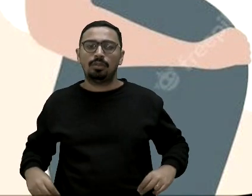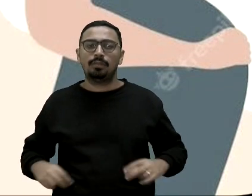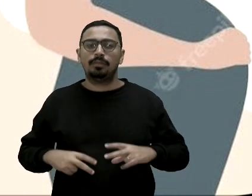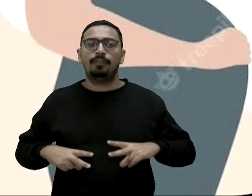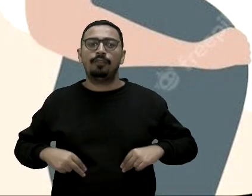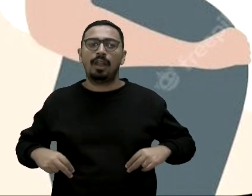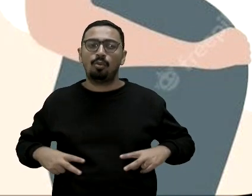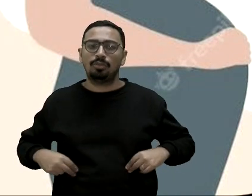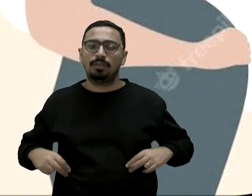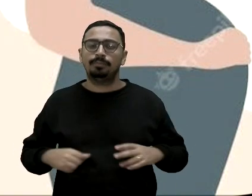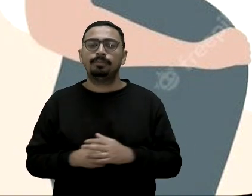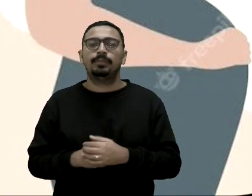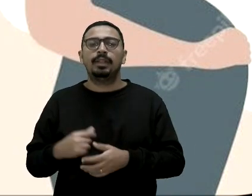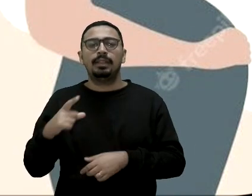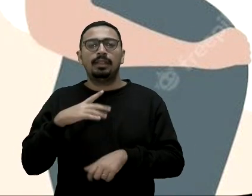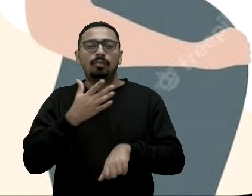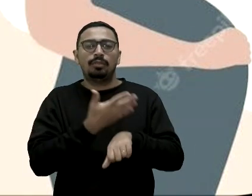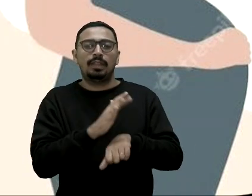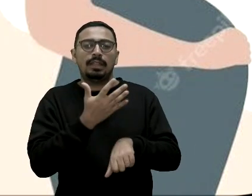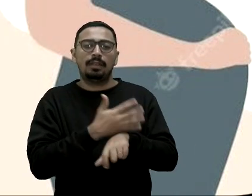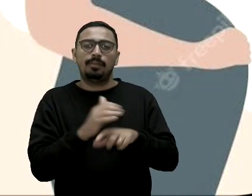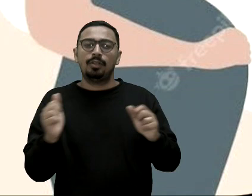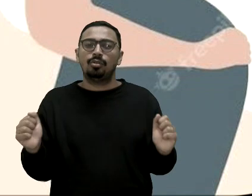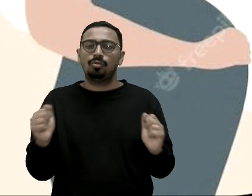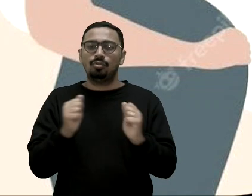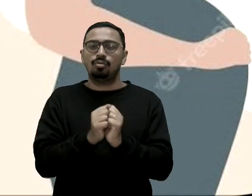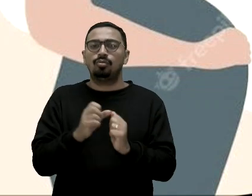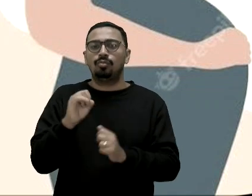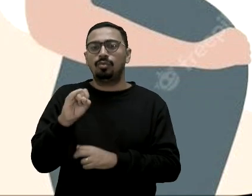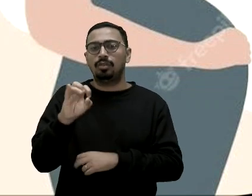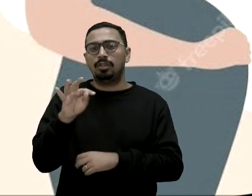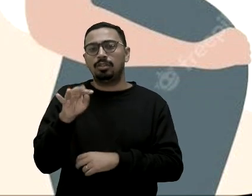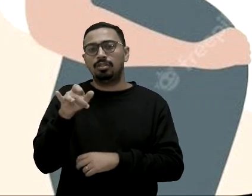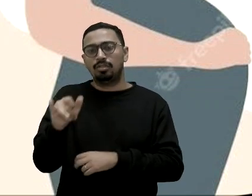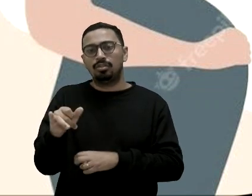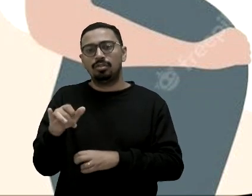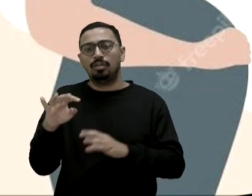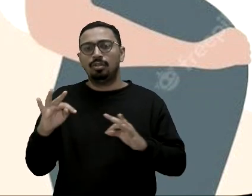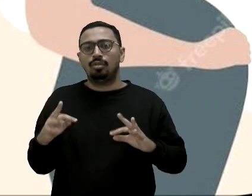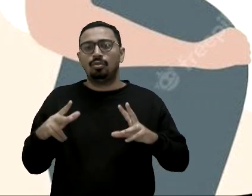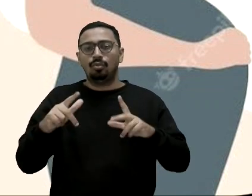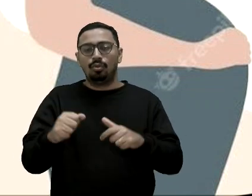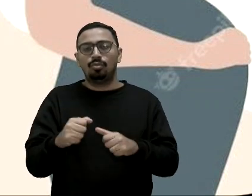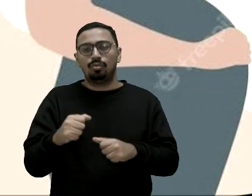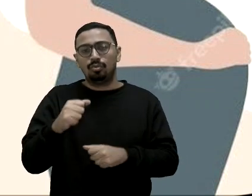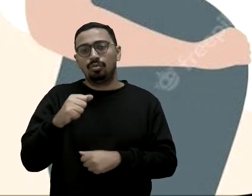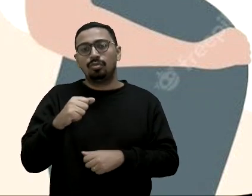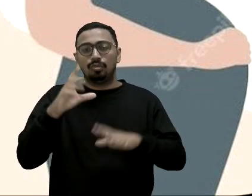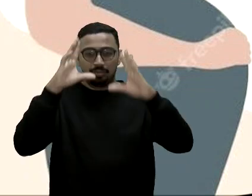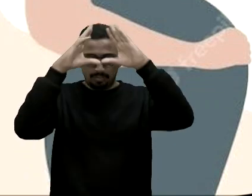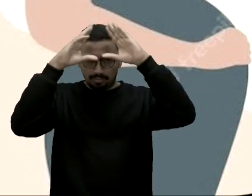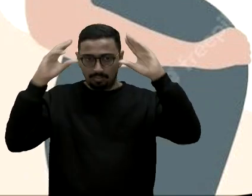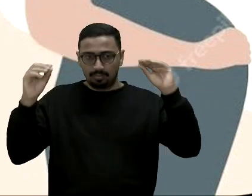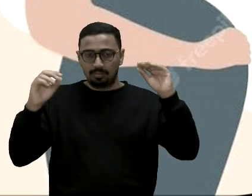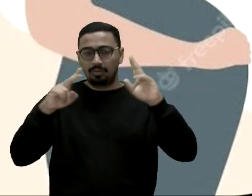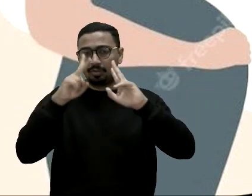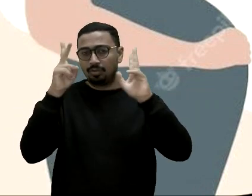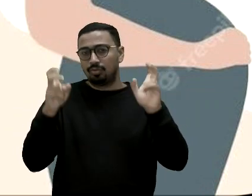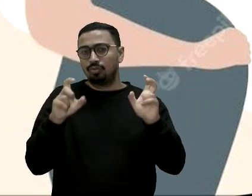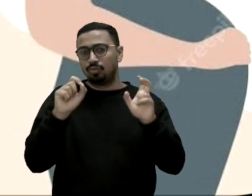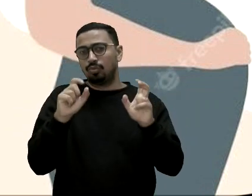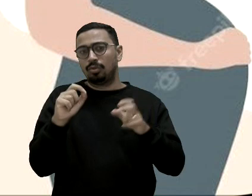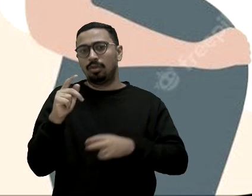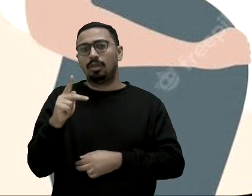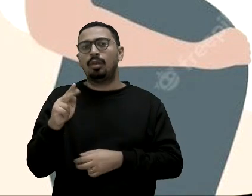Recentemente, nós tivemos um treinamento em parceria com o ITS para todos os enfermeiros da rede sobre puericultura e